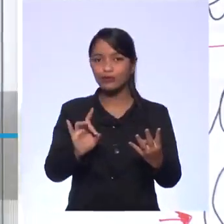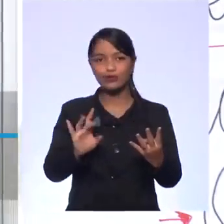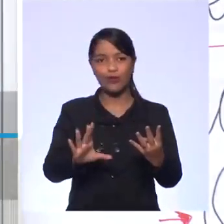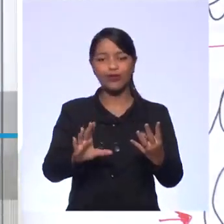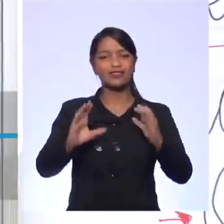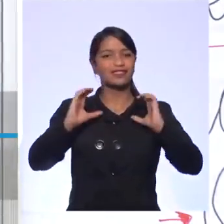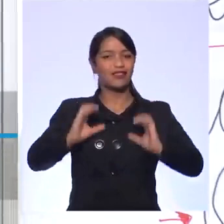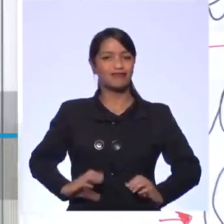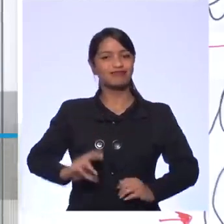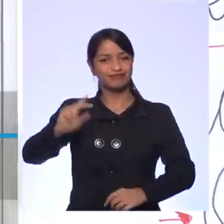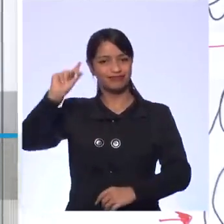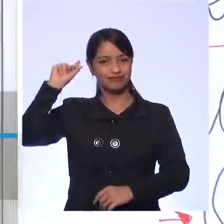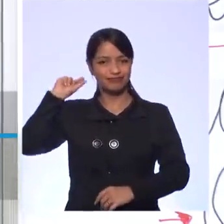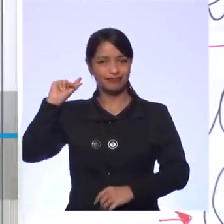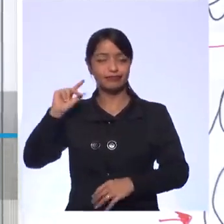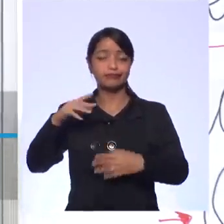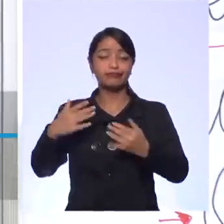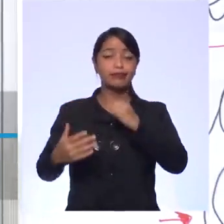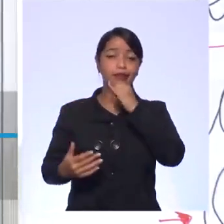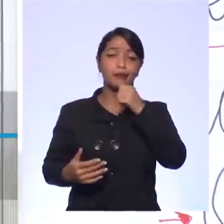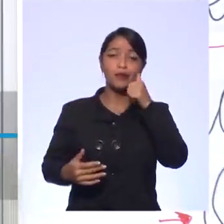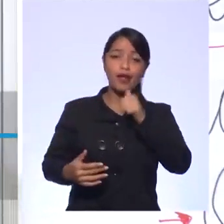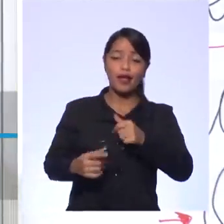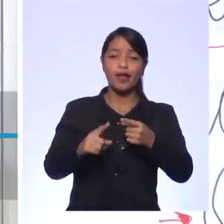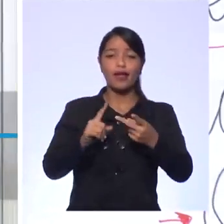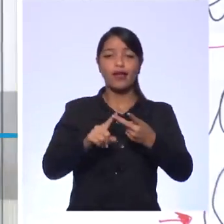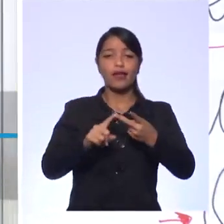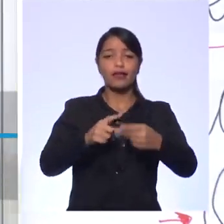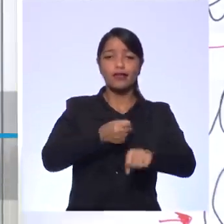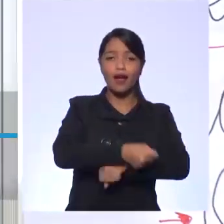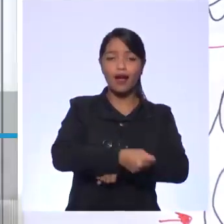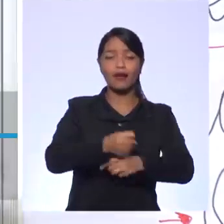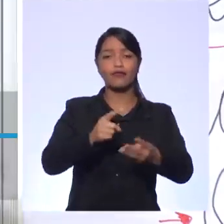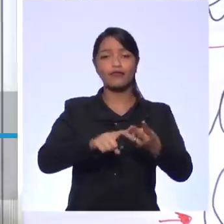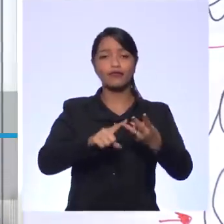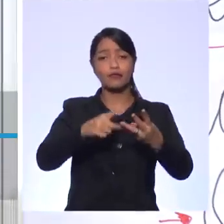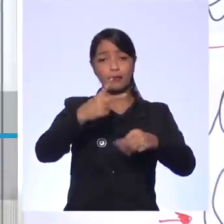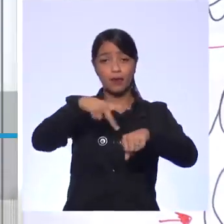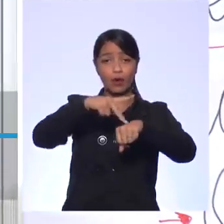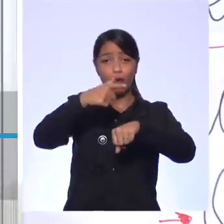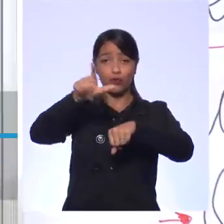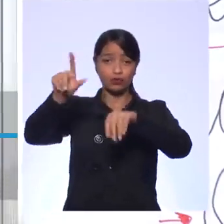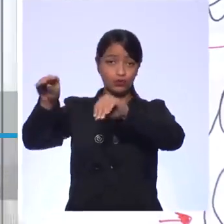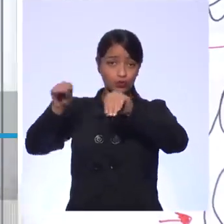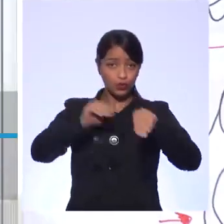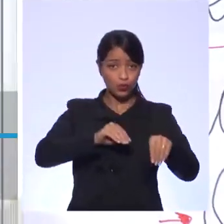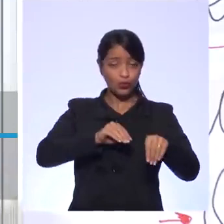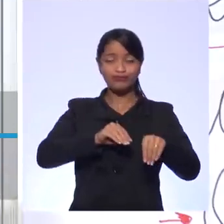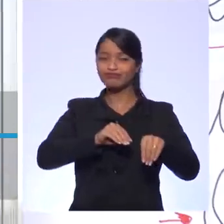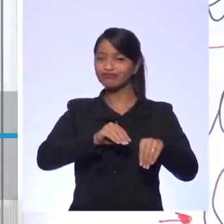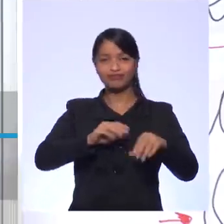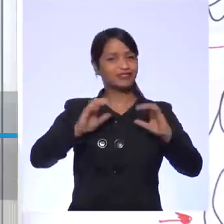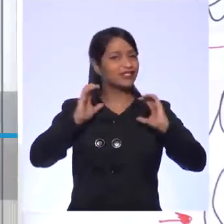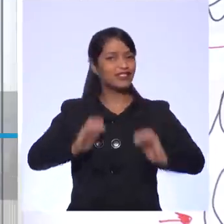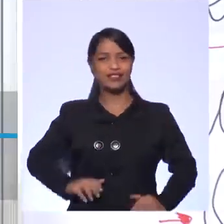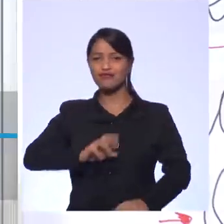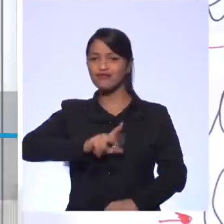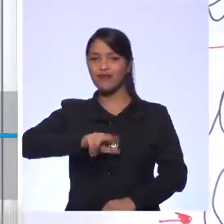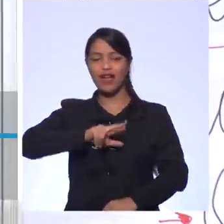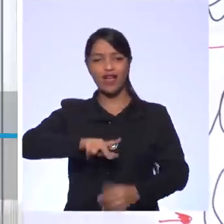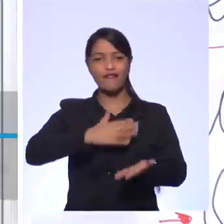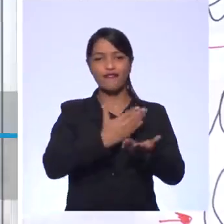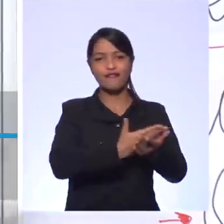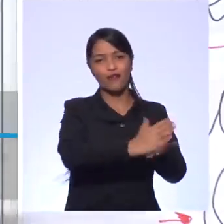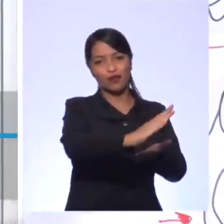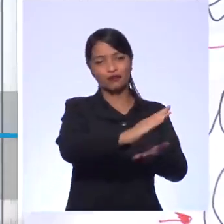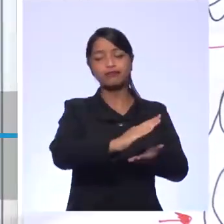Então, mulheres, escravos e estrangeiros estavam fora da cidadania. Eles não participavam de nenhuma